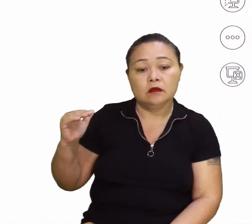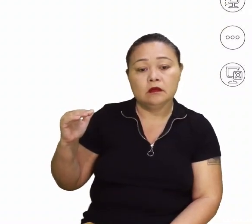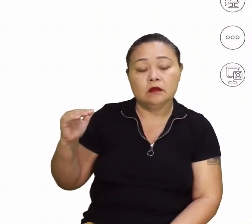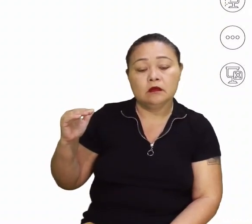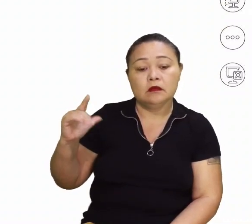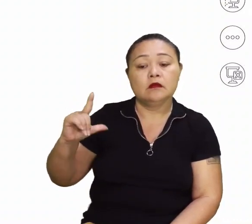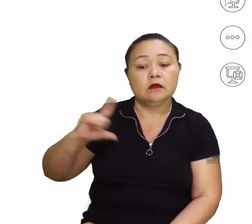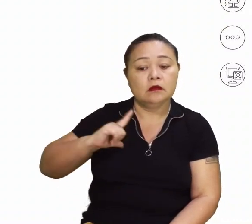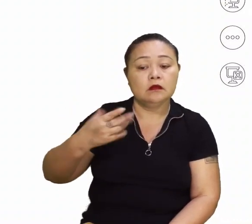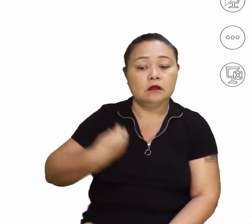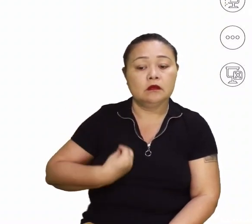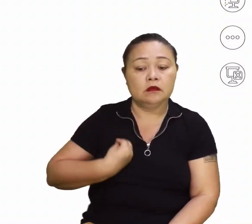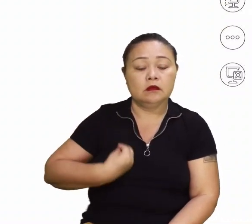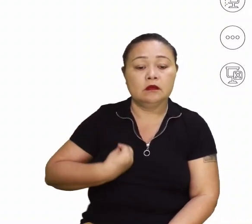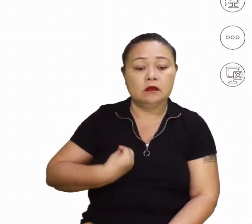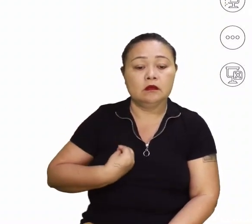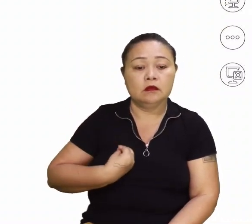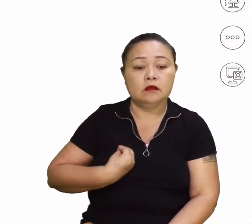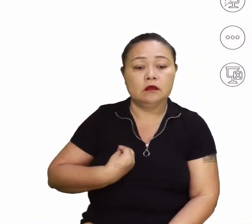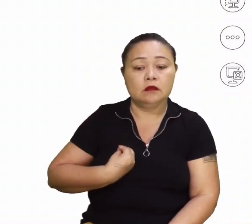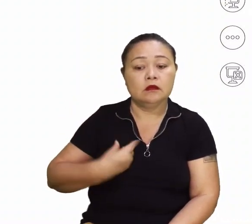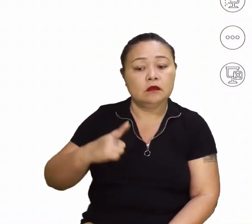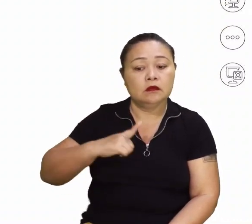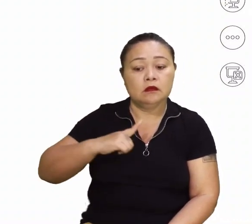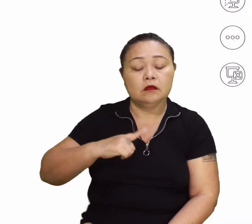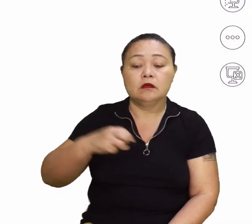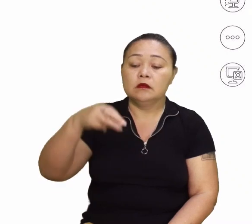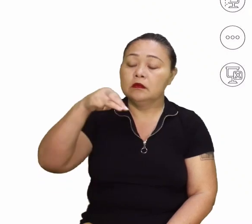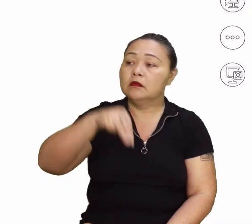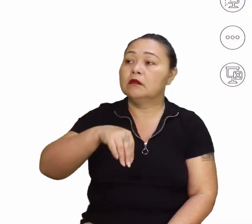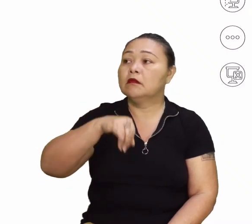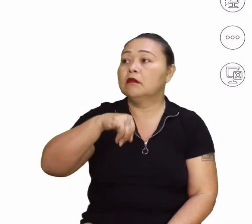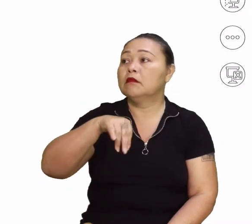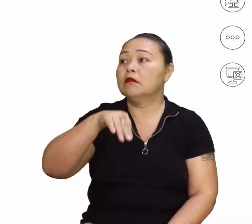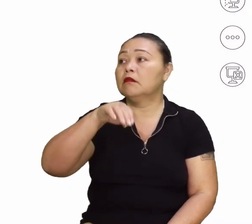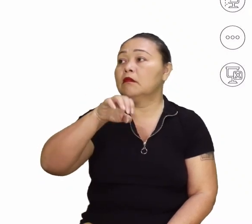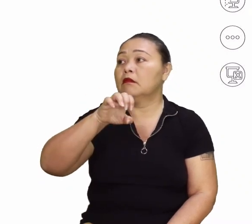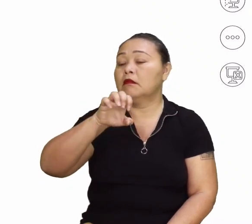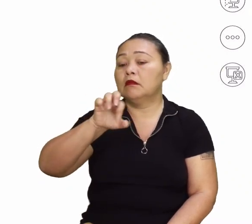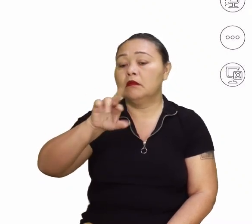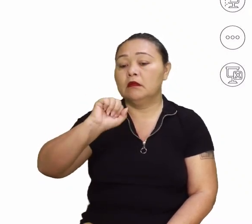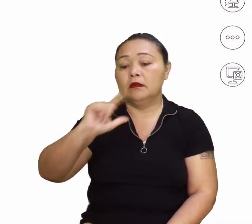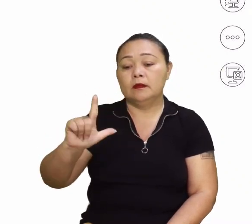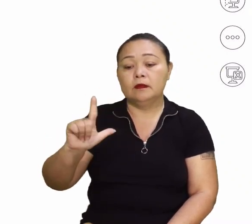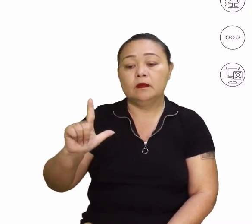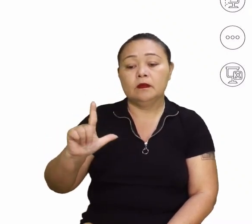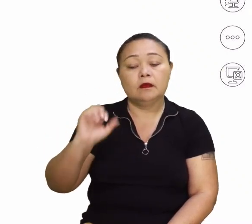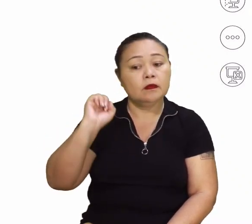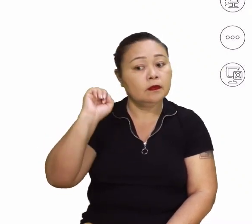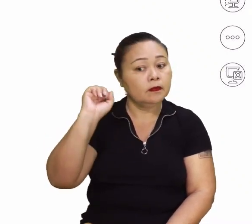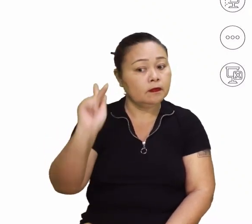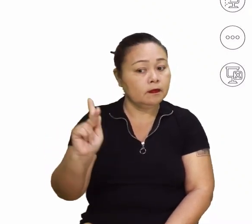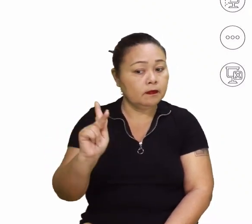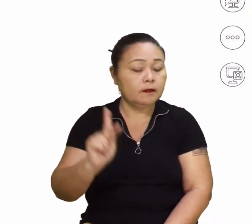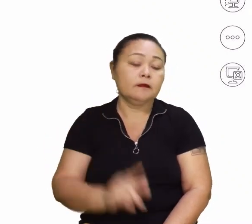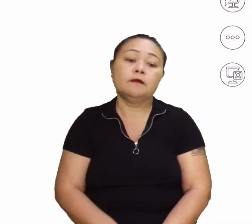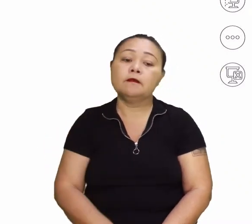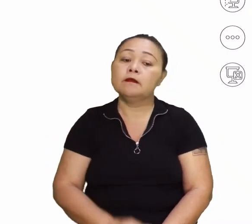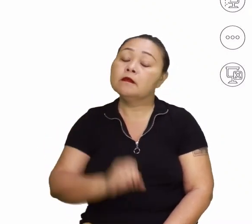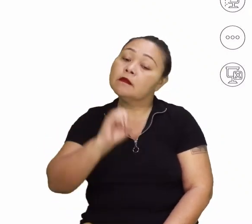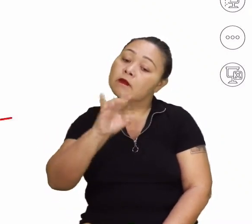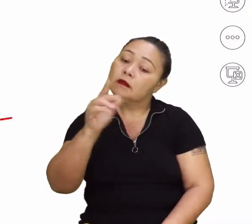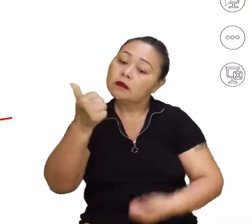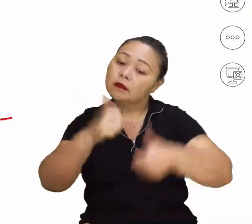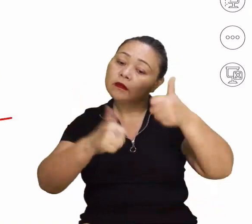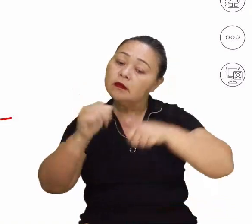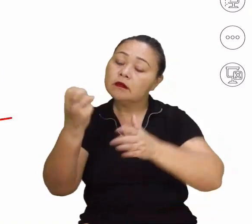a existência do mineral, ok? Então, se você fizer uma